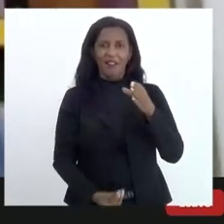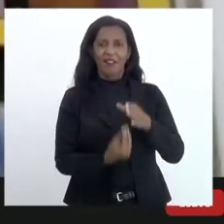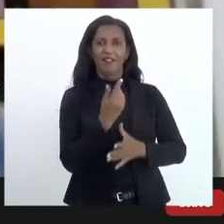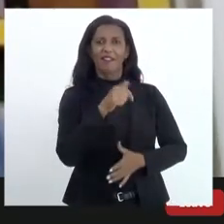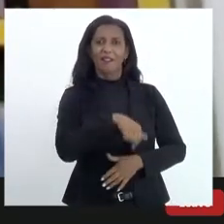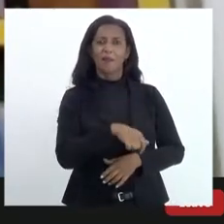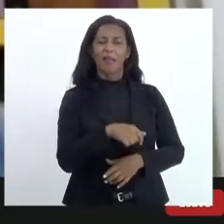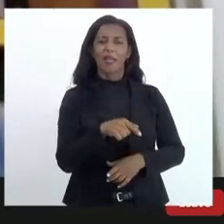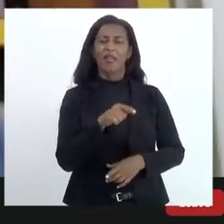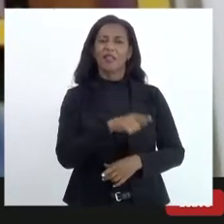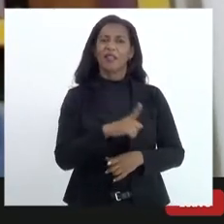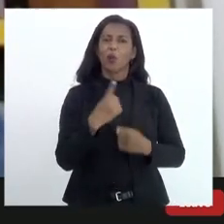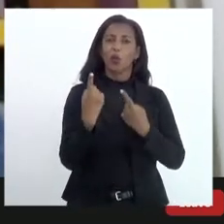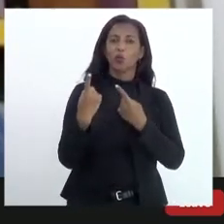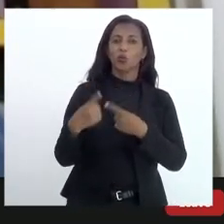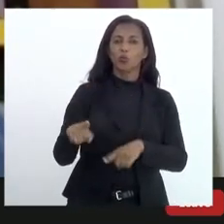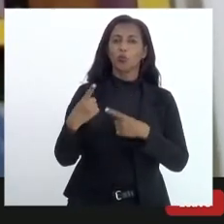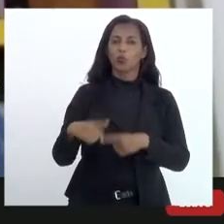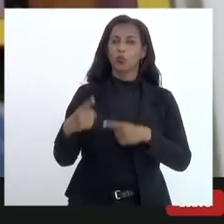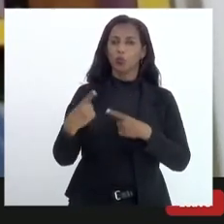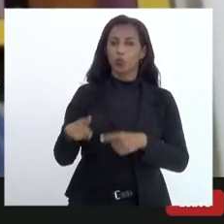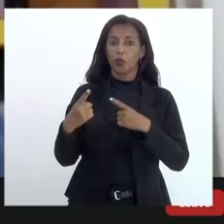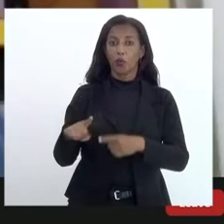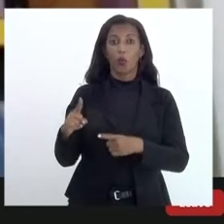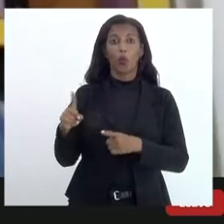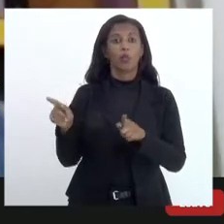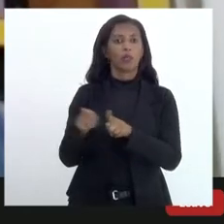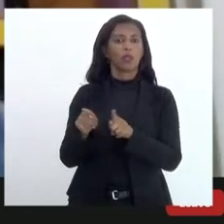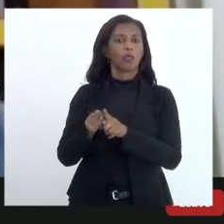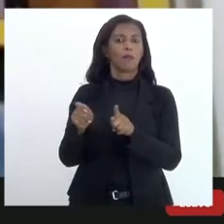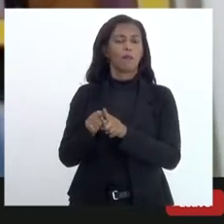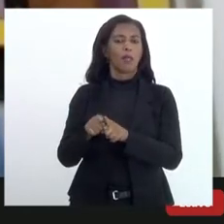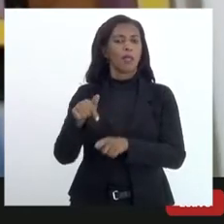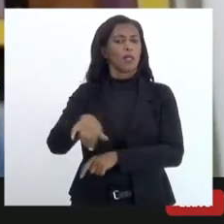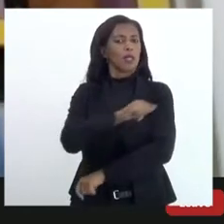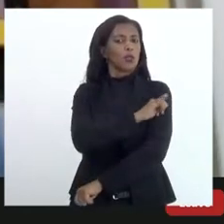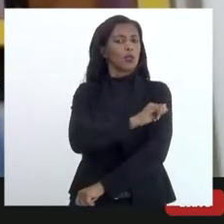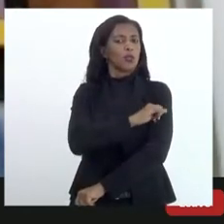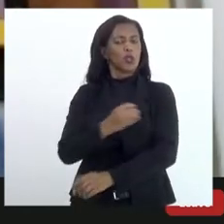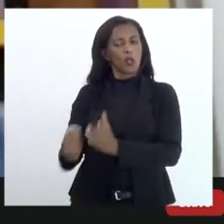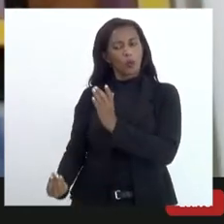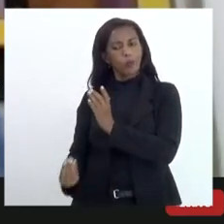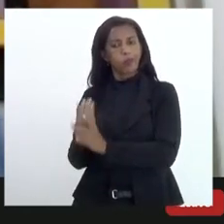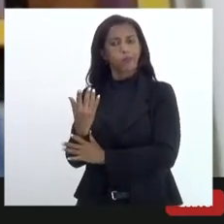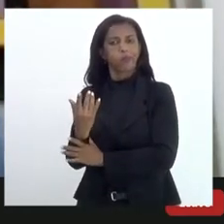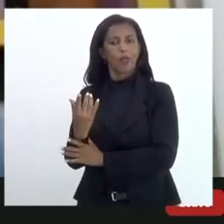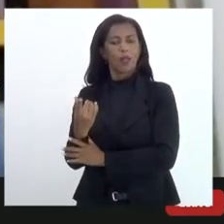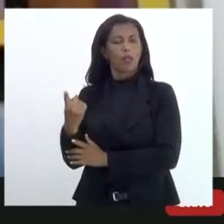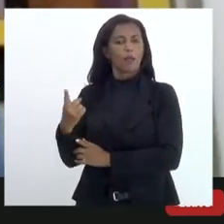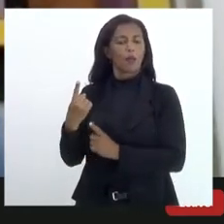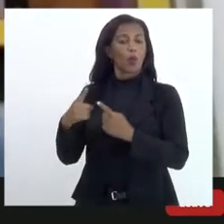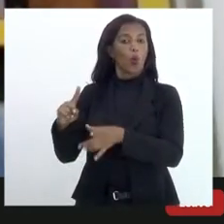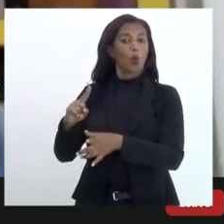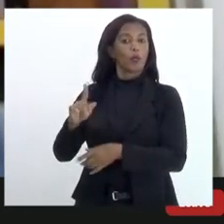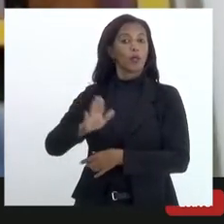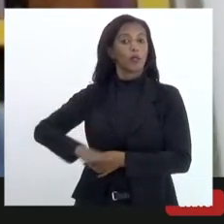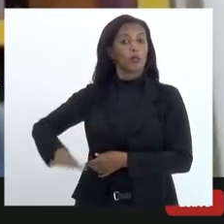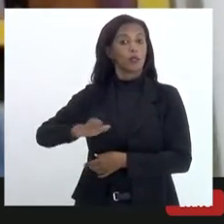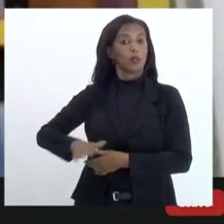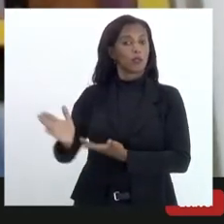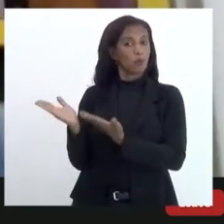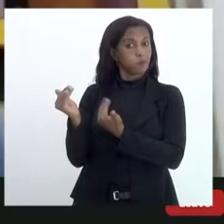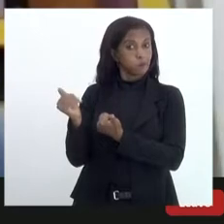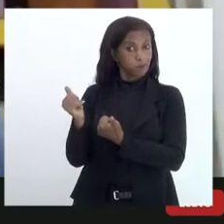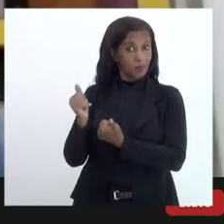nós provocamos o extermínio de criança e adolescente no Brasil. Foi no Rio de Janeiro que nasceu, depois ela foi feita uma federal. E essa é